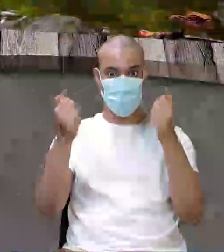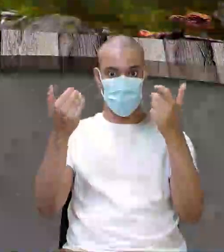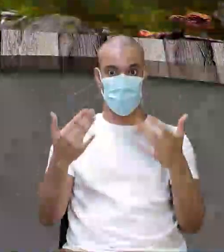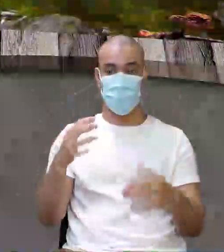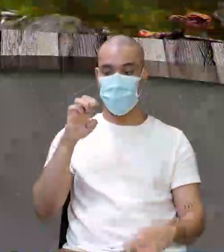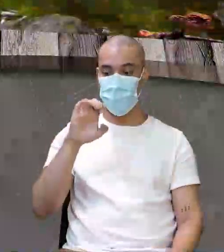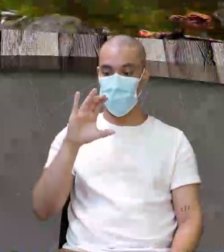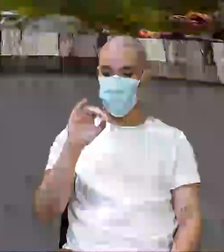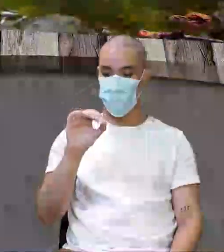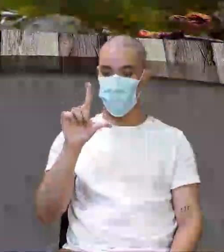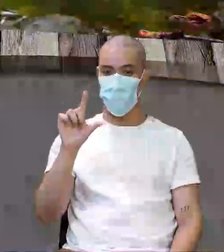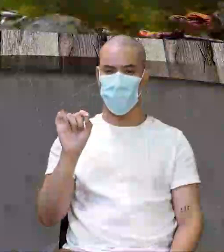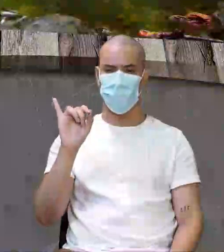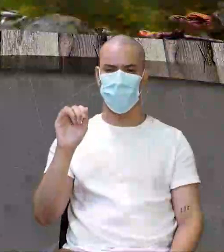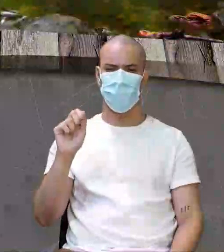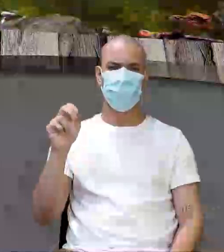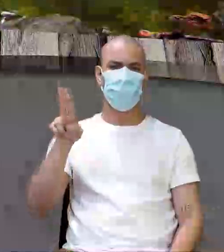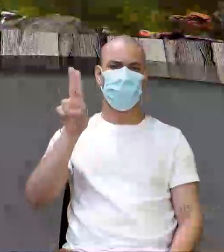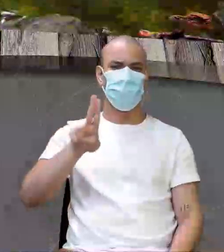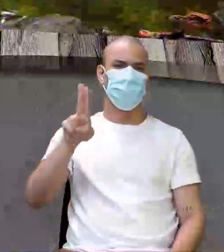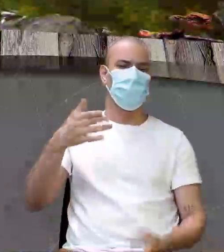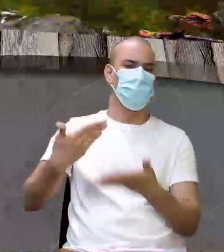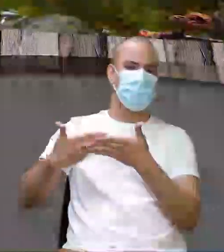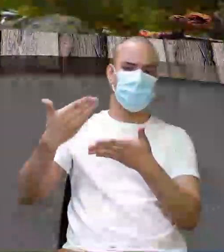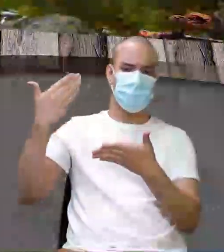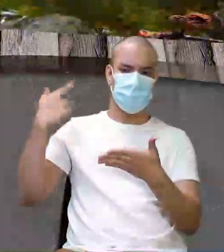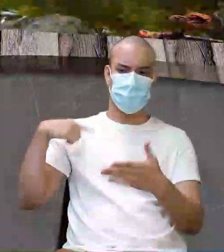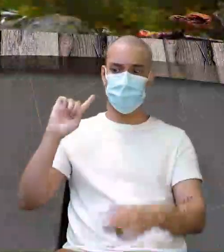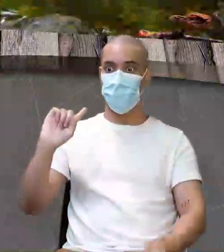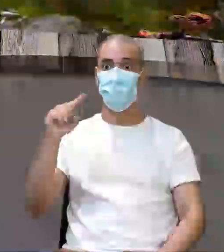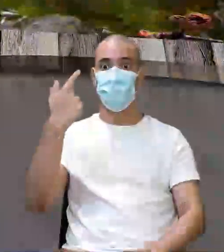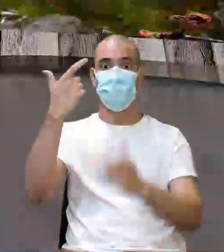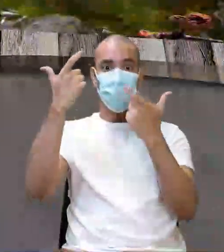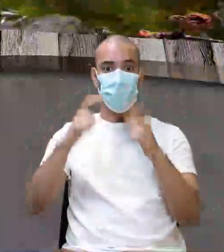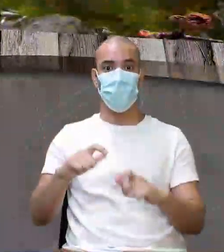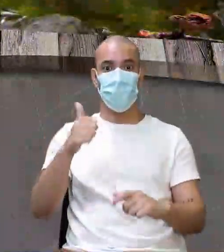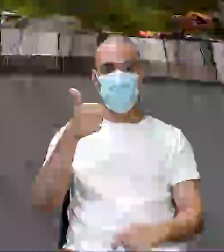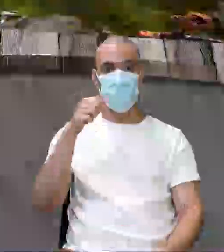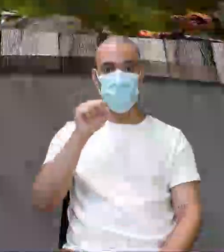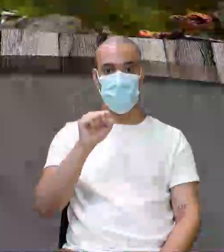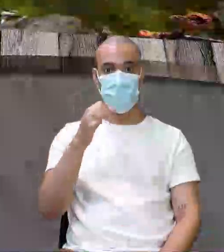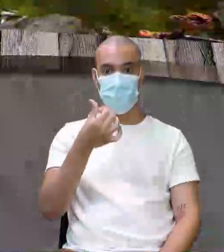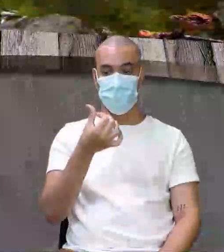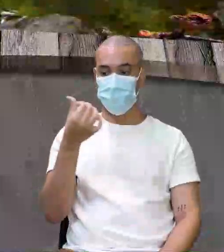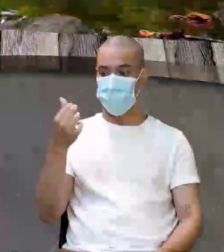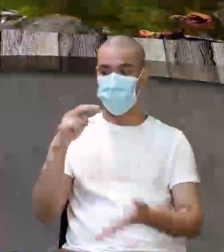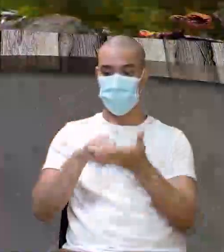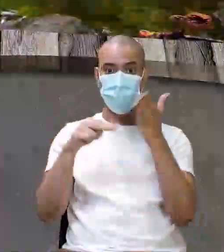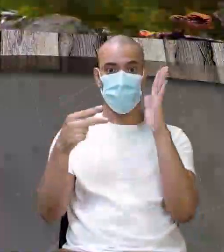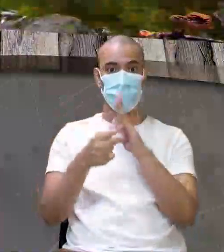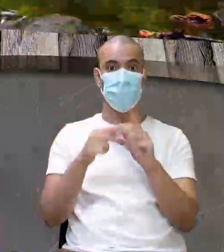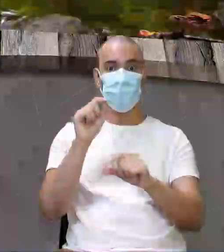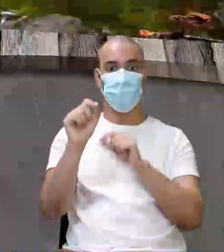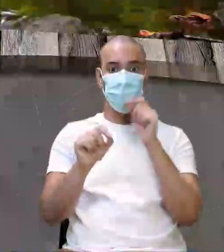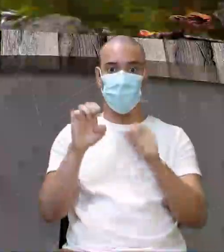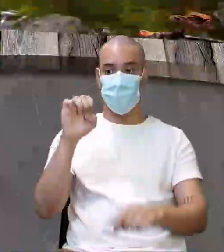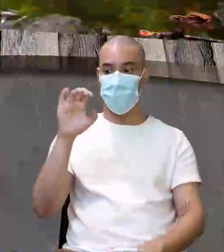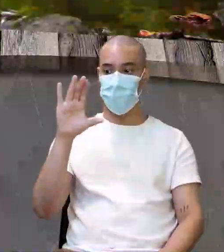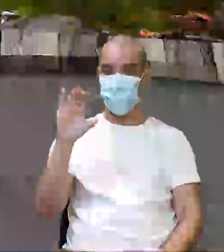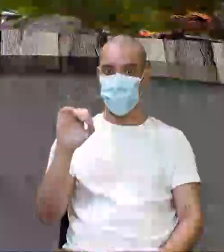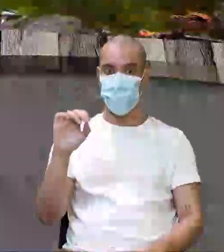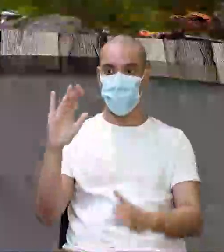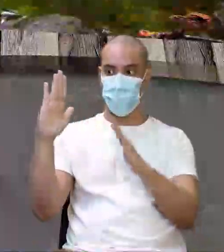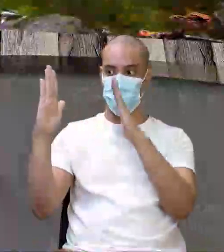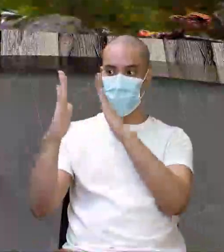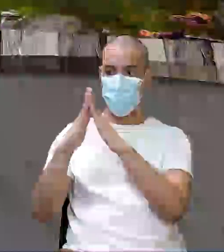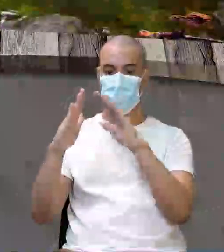termo aí foi usado há muito tempo atrás, né? Digamos, a primeira vez, em 1866, e quer dizer eco,